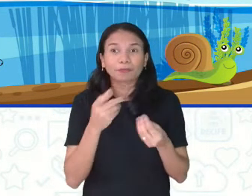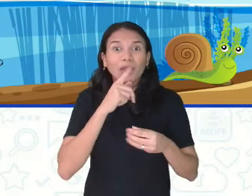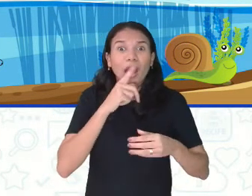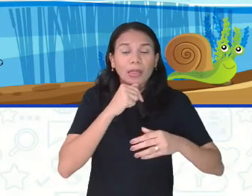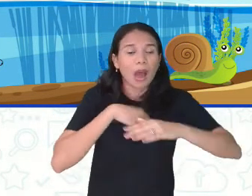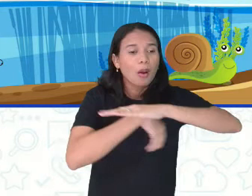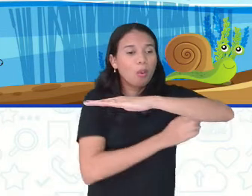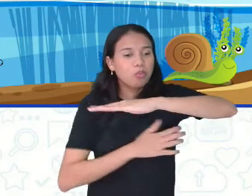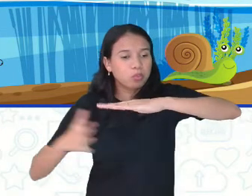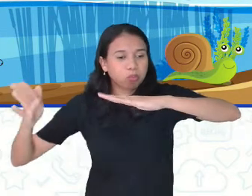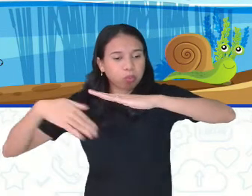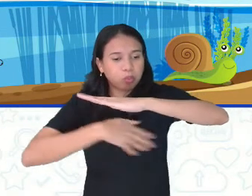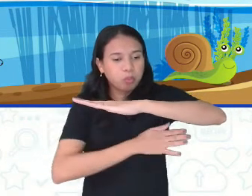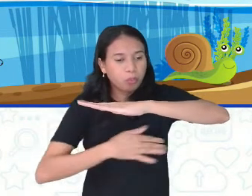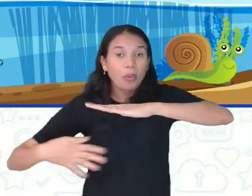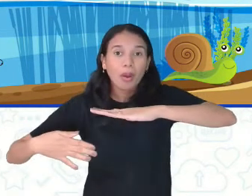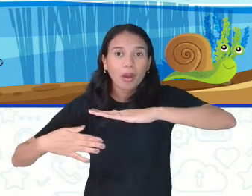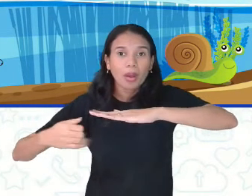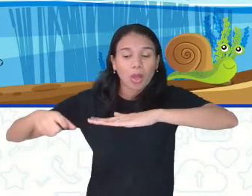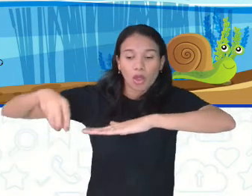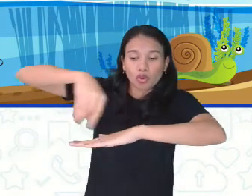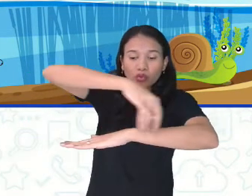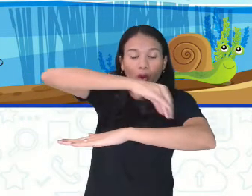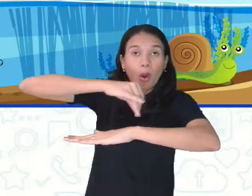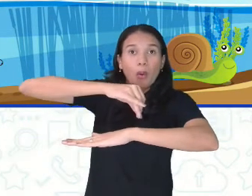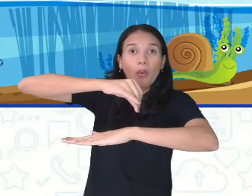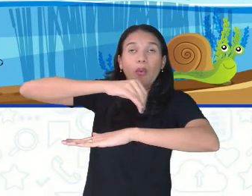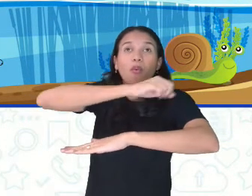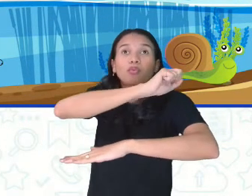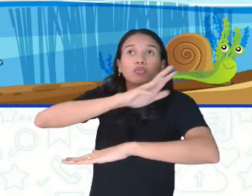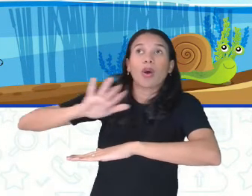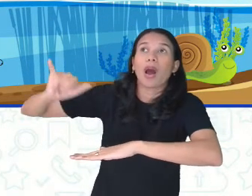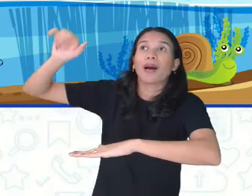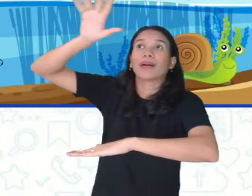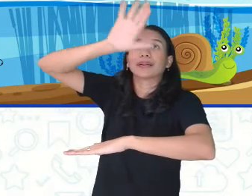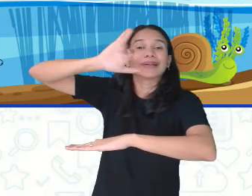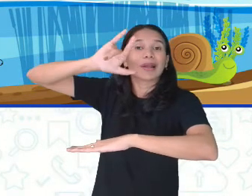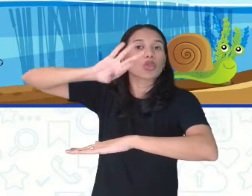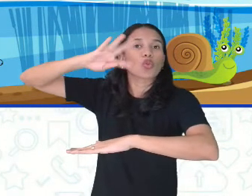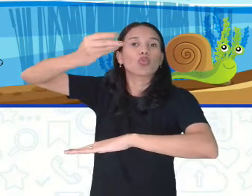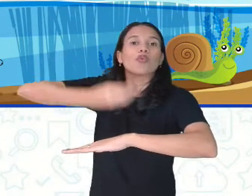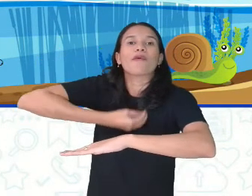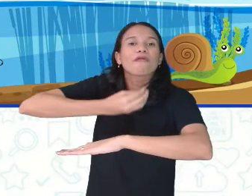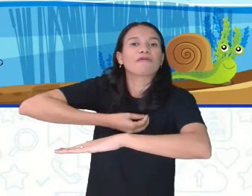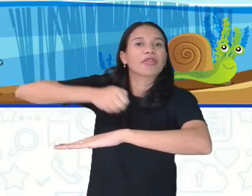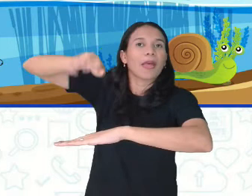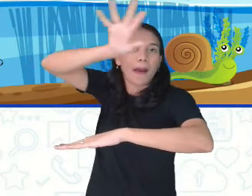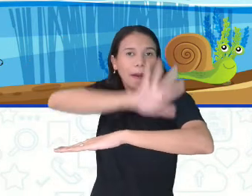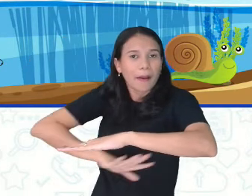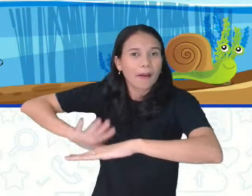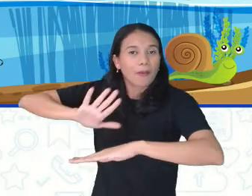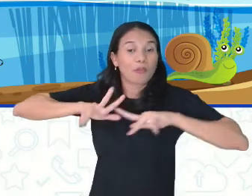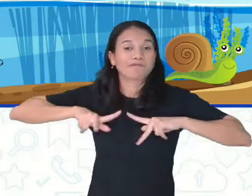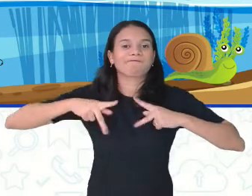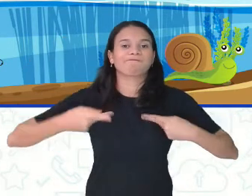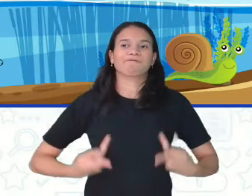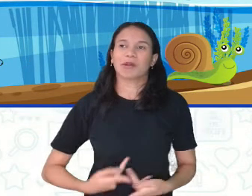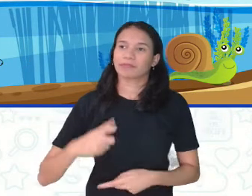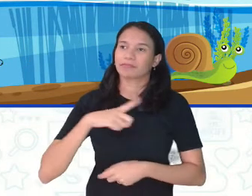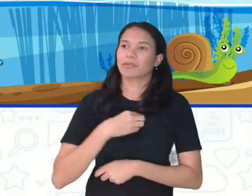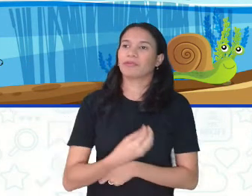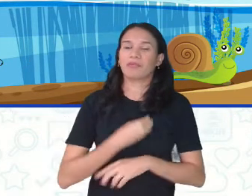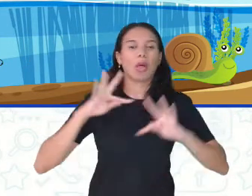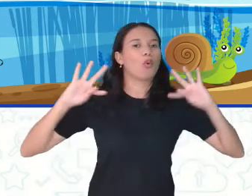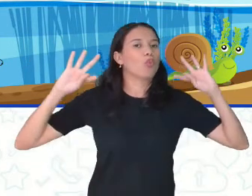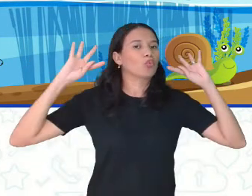aquático, no solo, no ar, nós vamos estar aí também presente nesses ambientes. A espécie humana, ela está